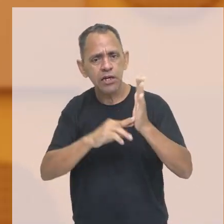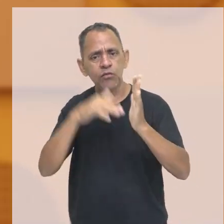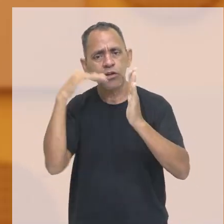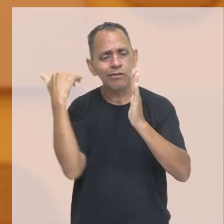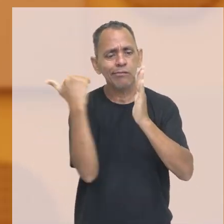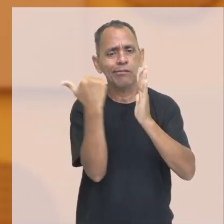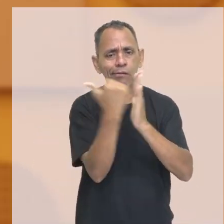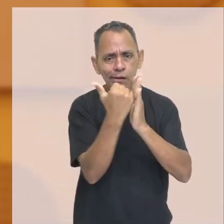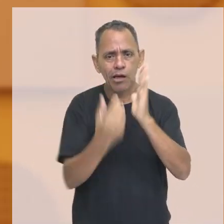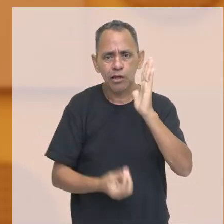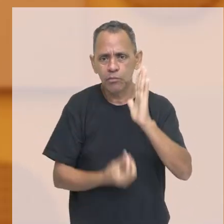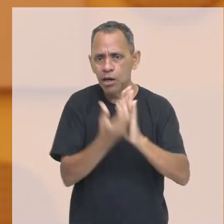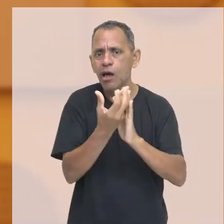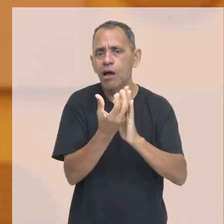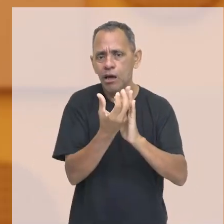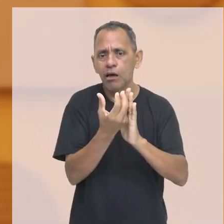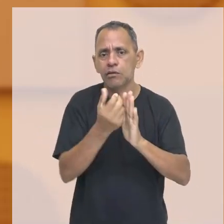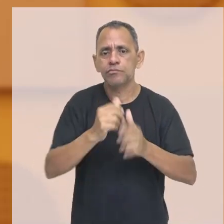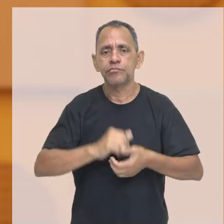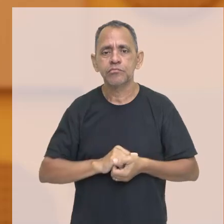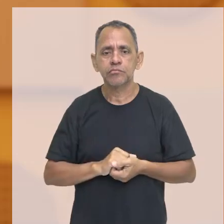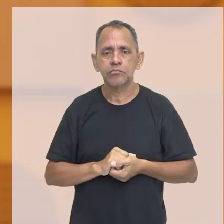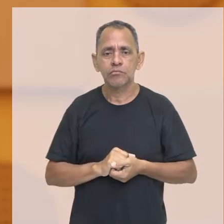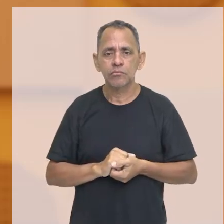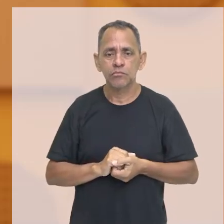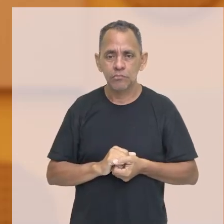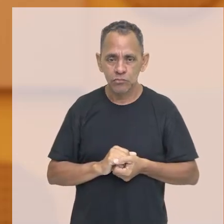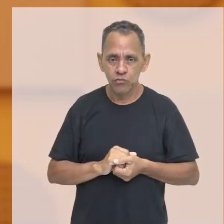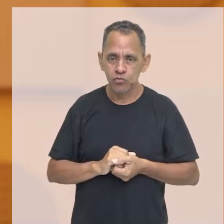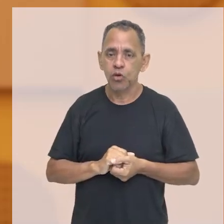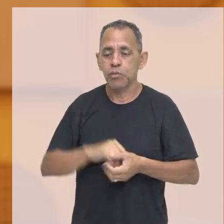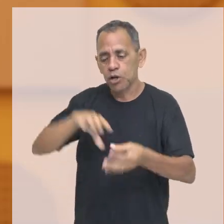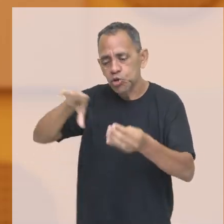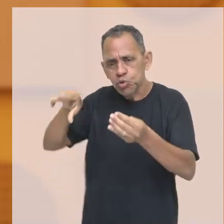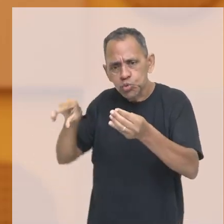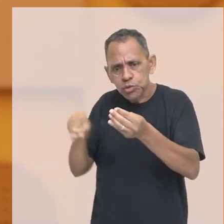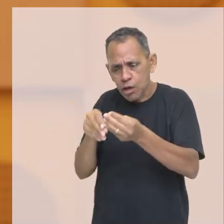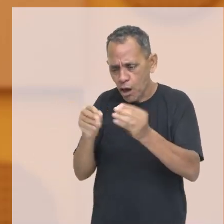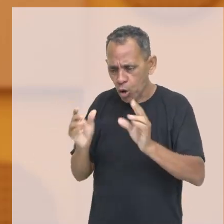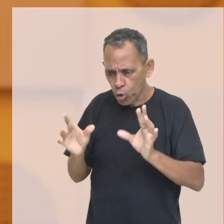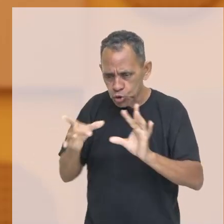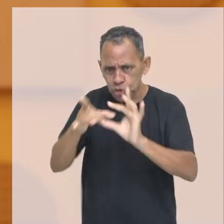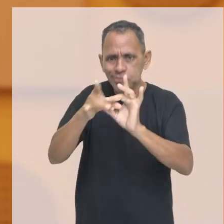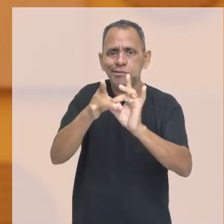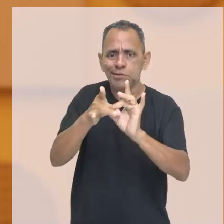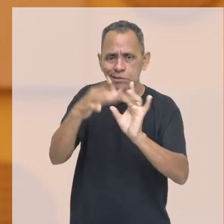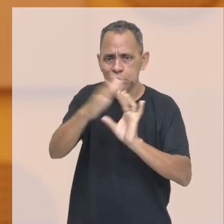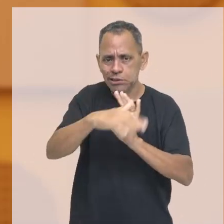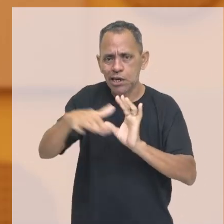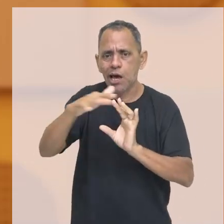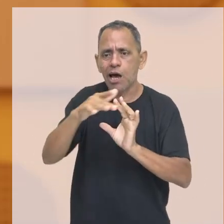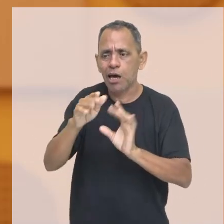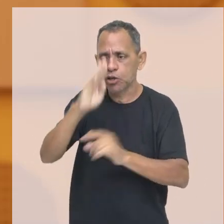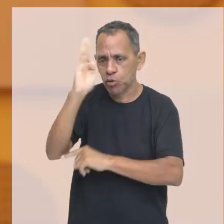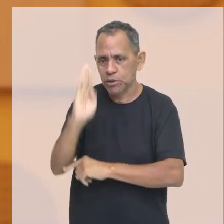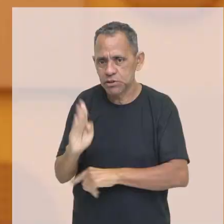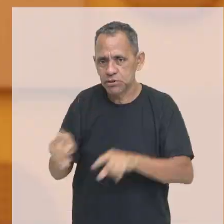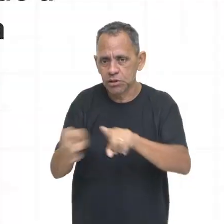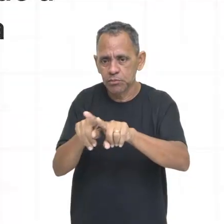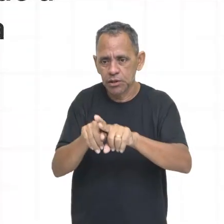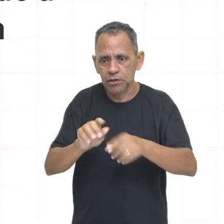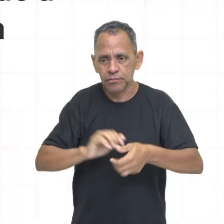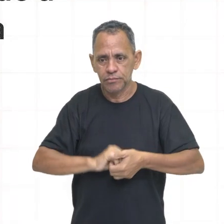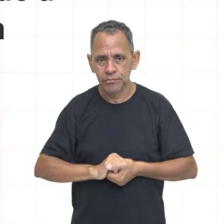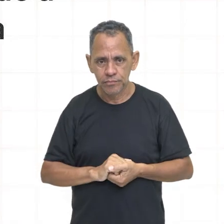tomou, ele basicamente foi para integrar essa região ao restante do país. Vamos ao texto. Vamos lá,